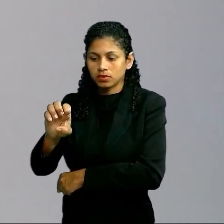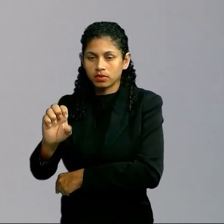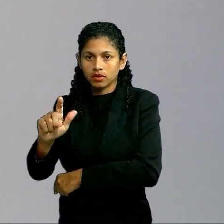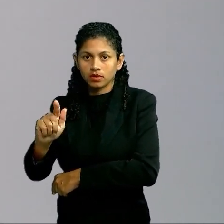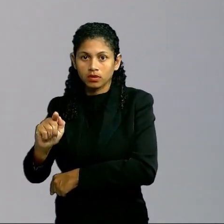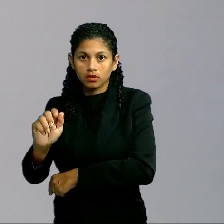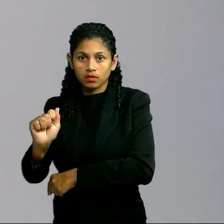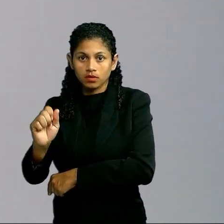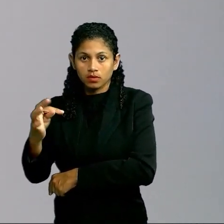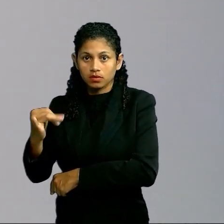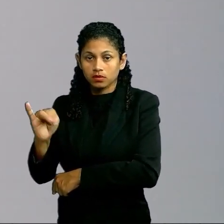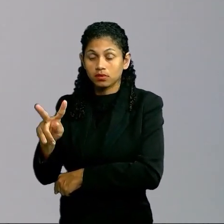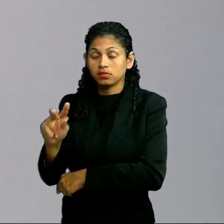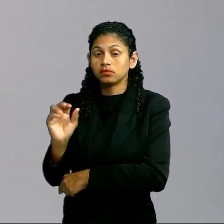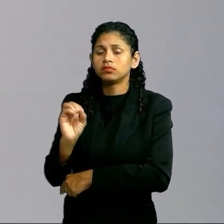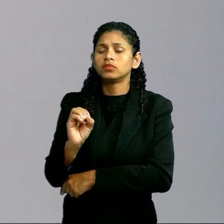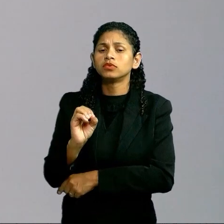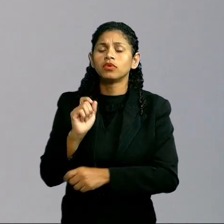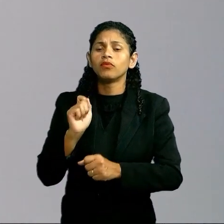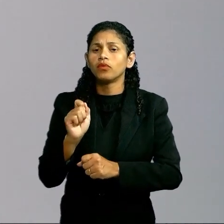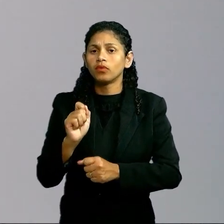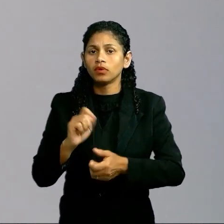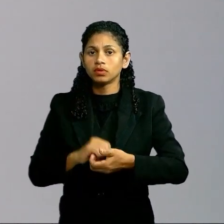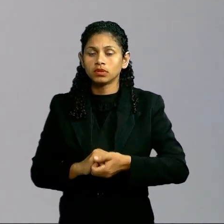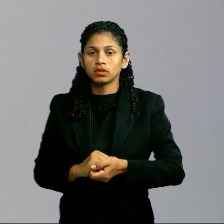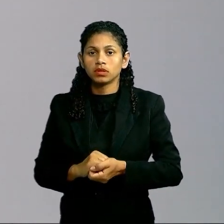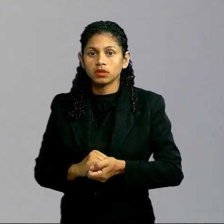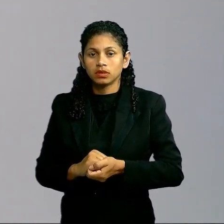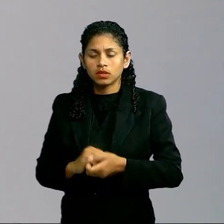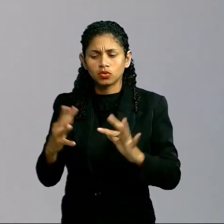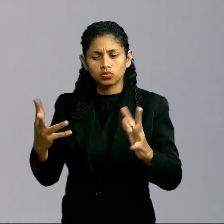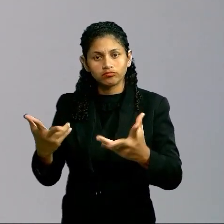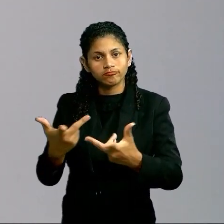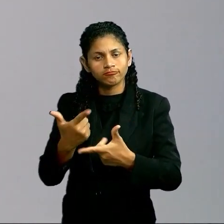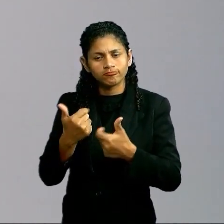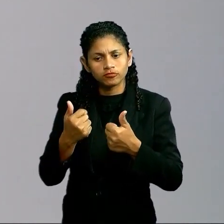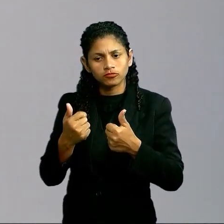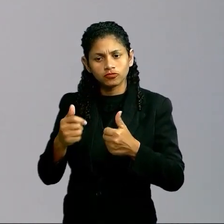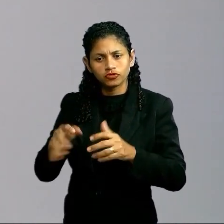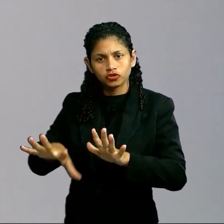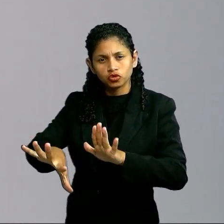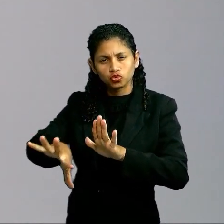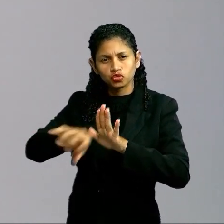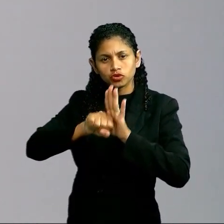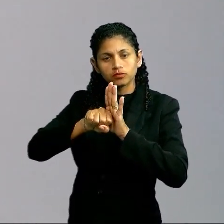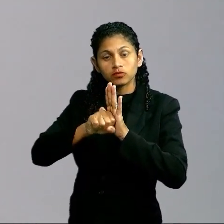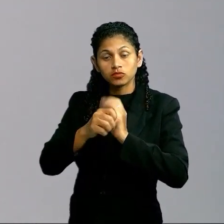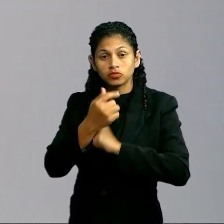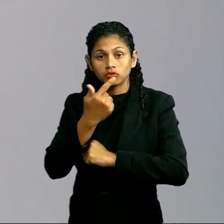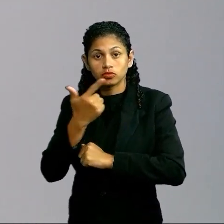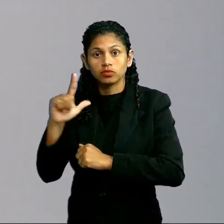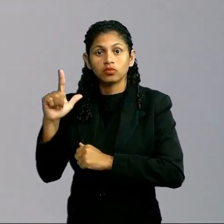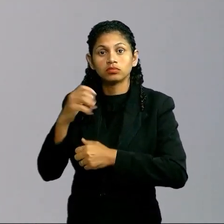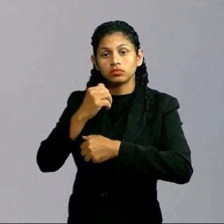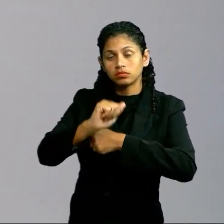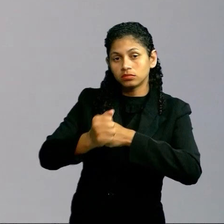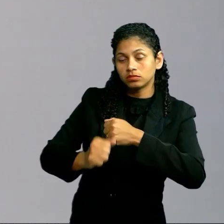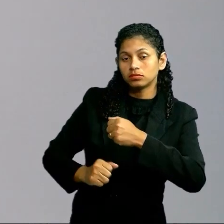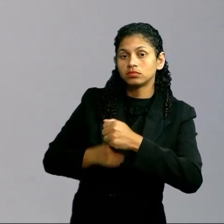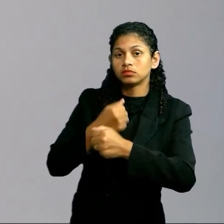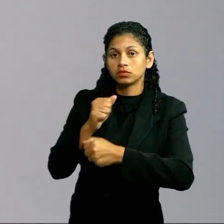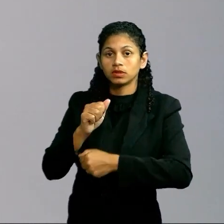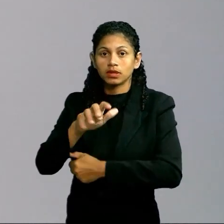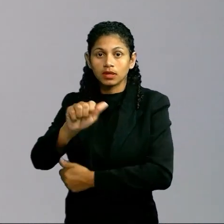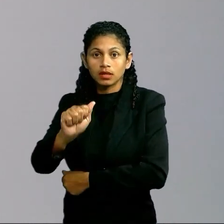um dos elementos mais eletronegativos é o que? A capacidade de capturar elétrons de outros átomos, são os halogênios, tá?